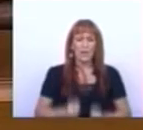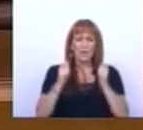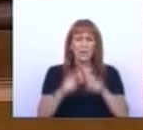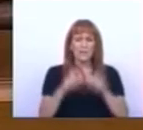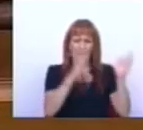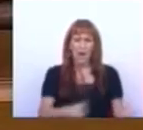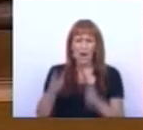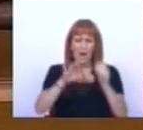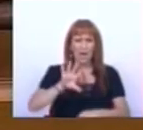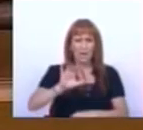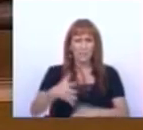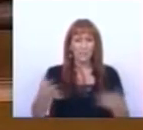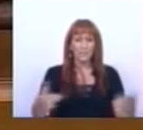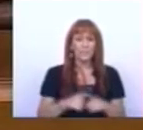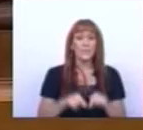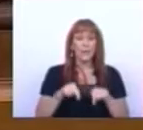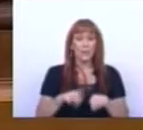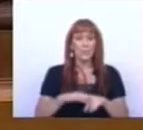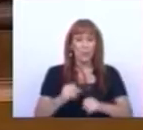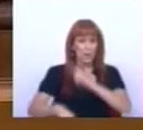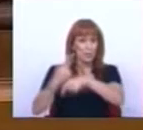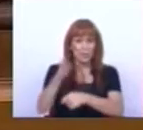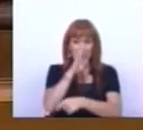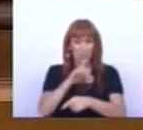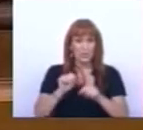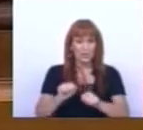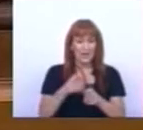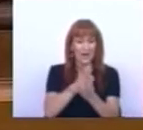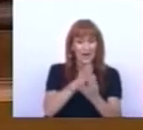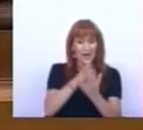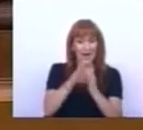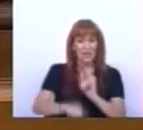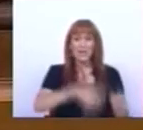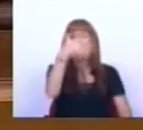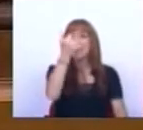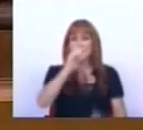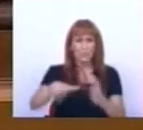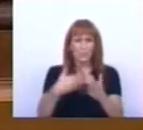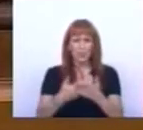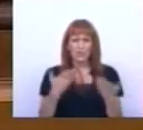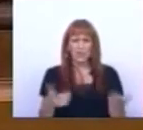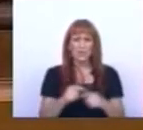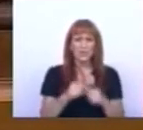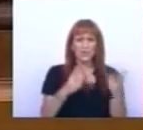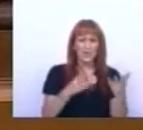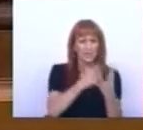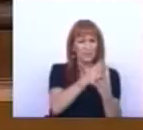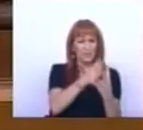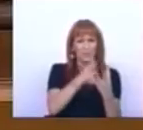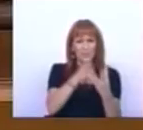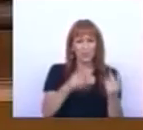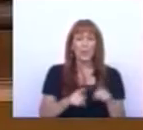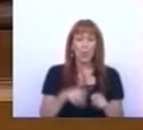na produção nacional. Posteriormente, concretizamos esses eixos com 15 propostas, 3 por cada eixo, para